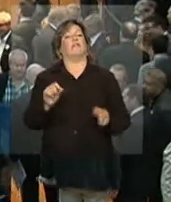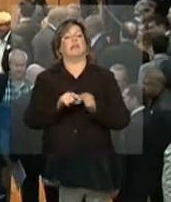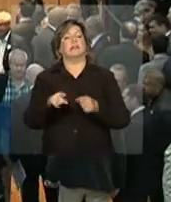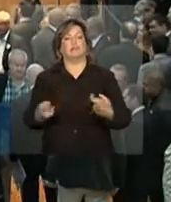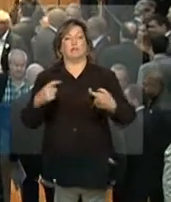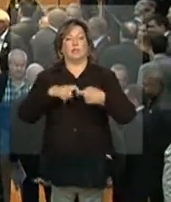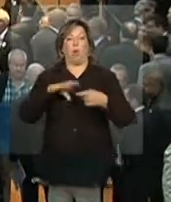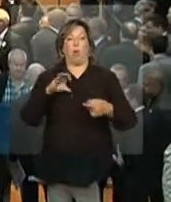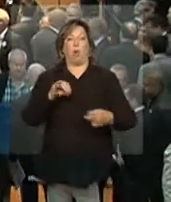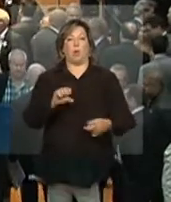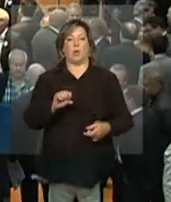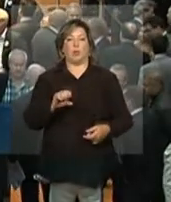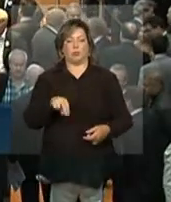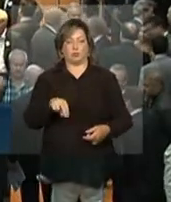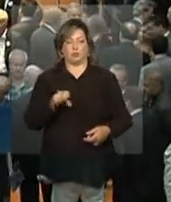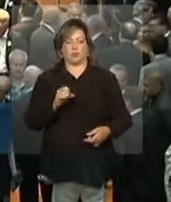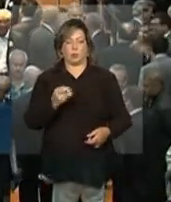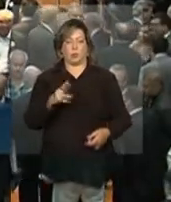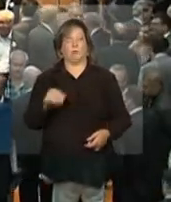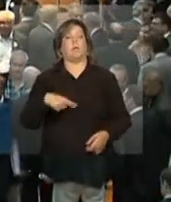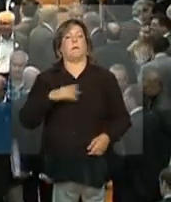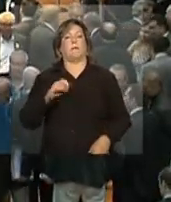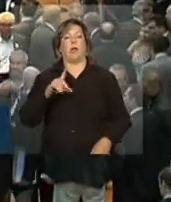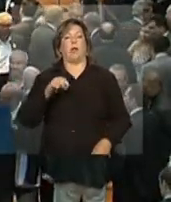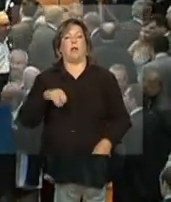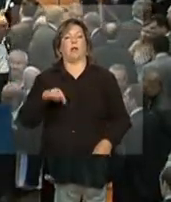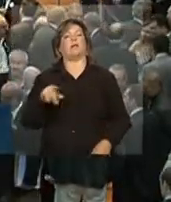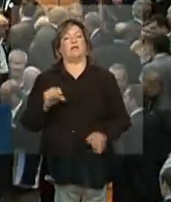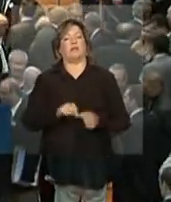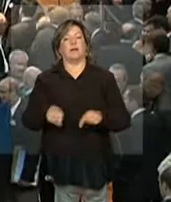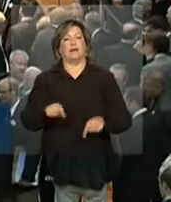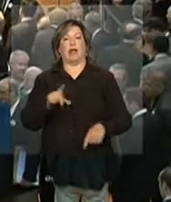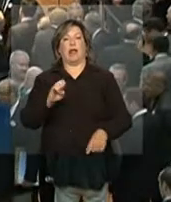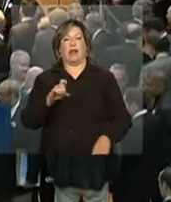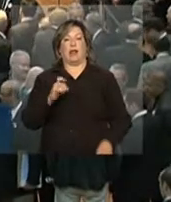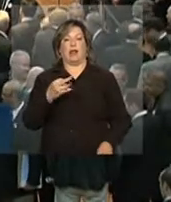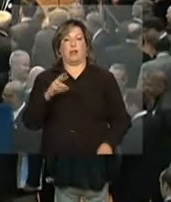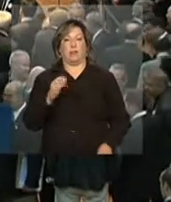é Belo Monte são empresas subsidiárias da